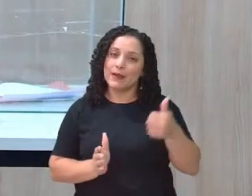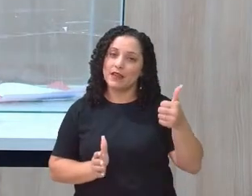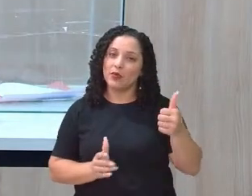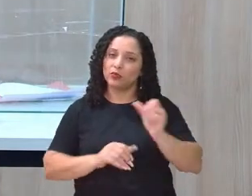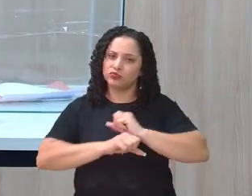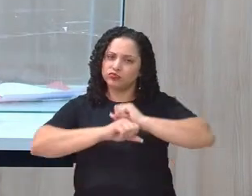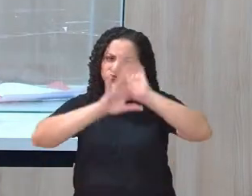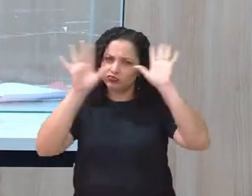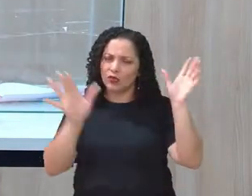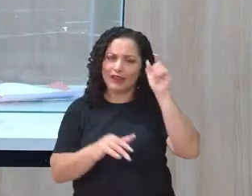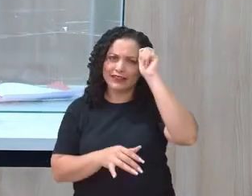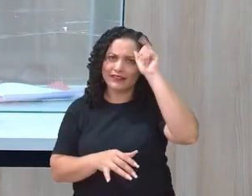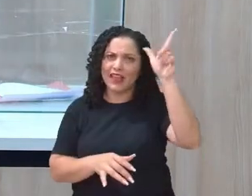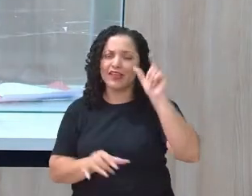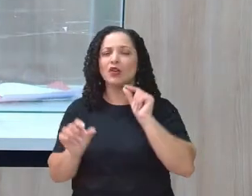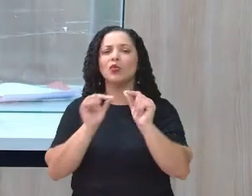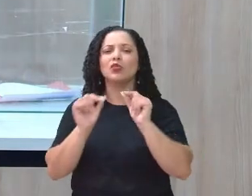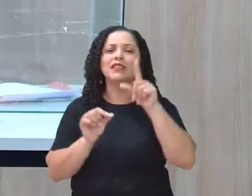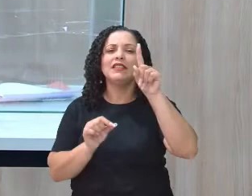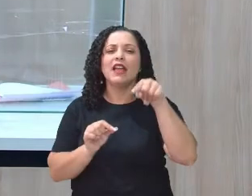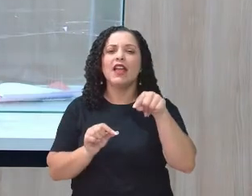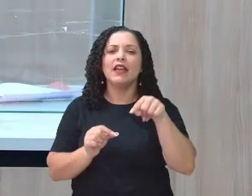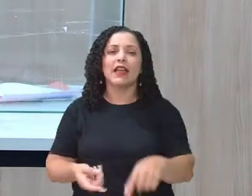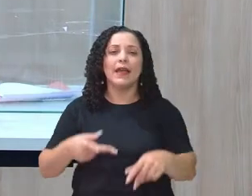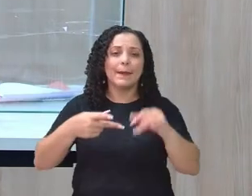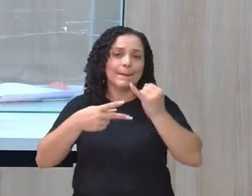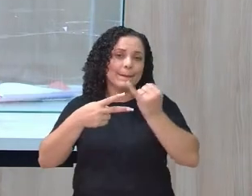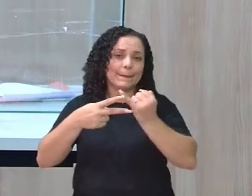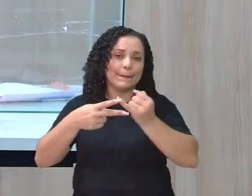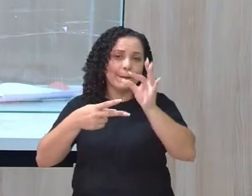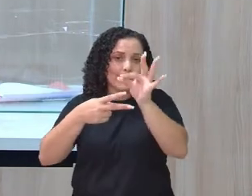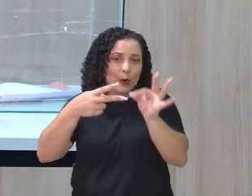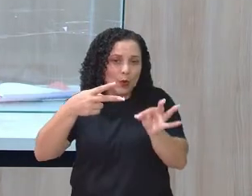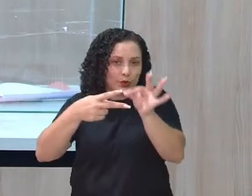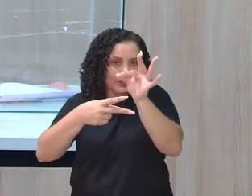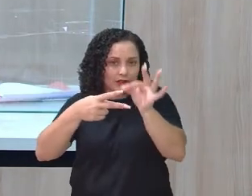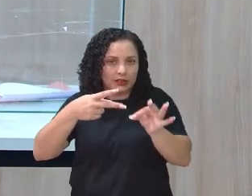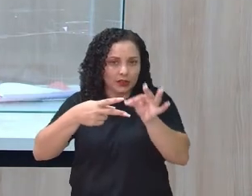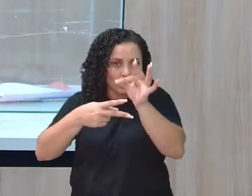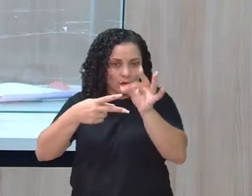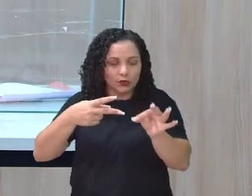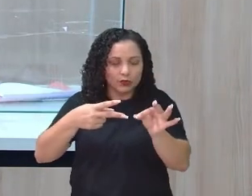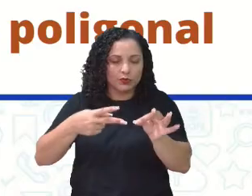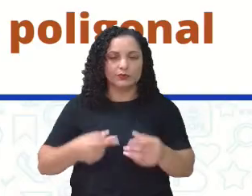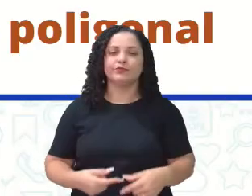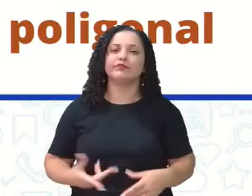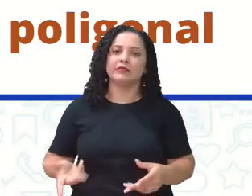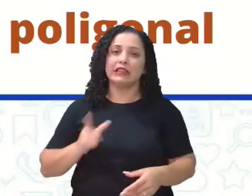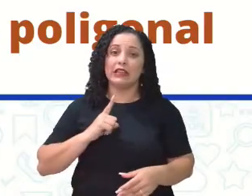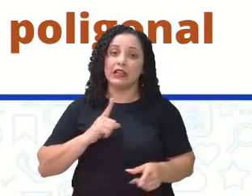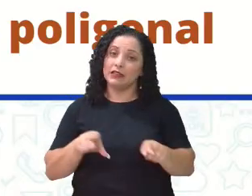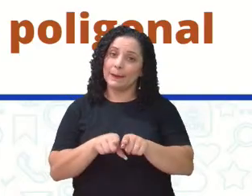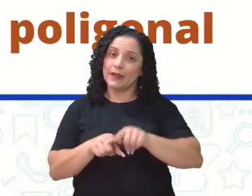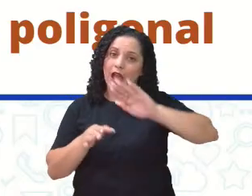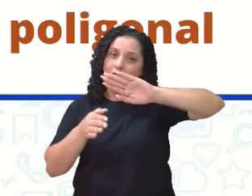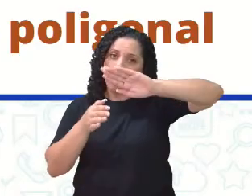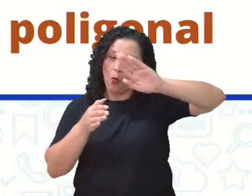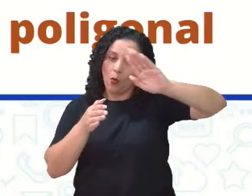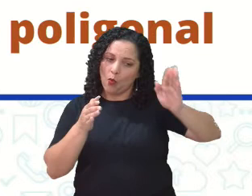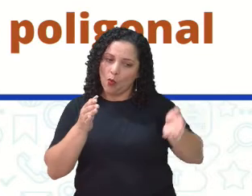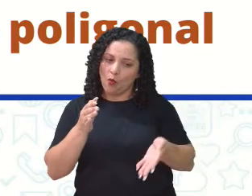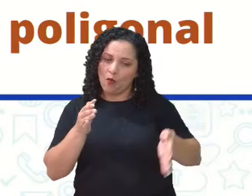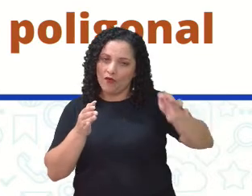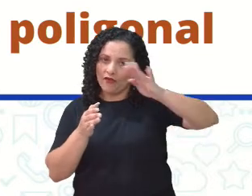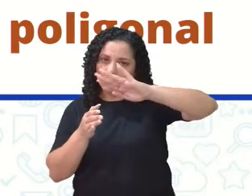definiu, né, a ideia de linha poligonal e de linha não poligonal, que quando a gente fala aí de uma curva, tá? A gente tem aí